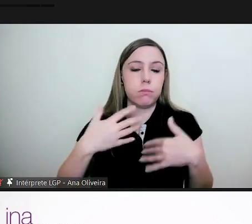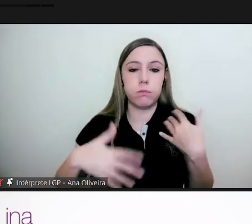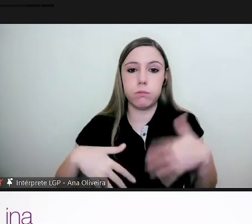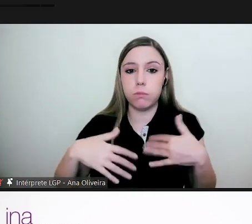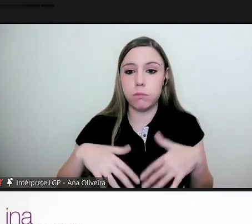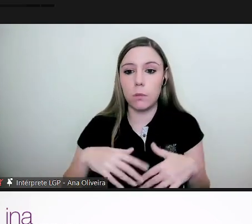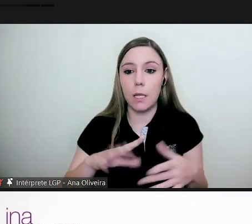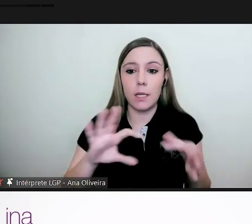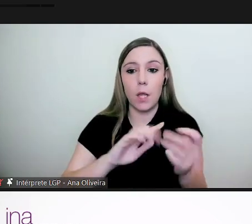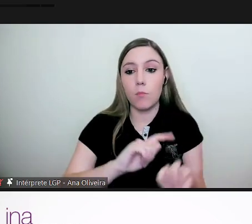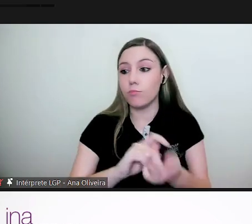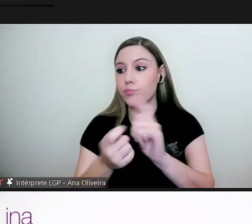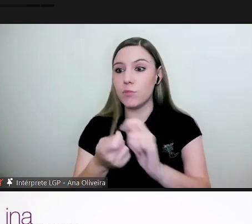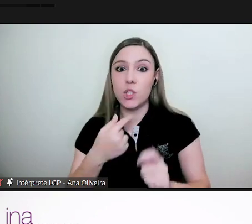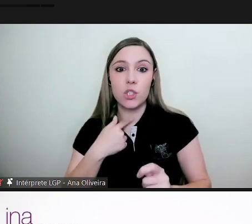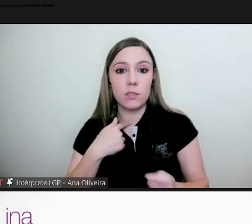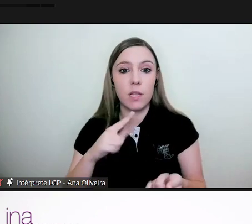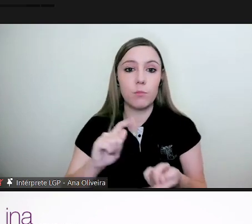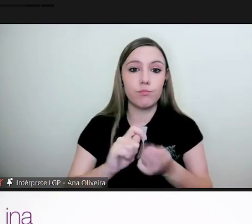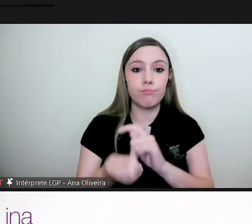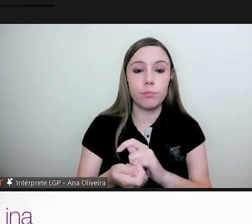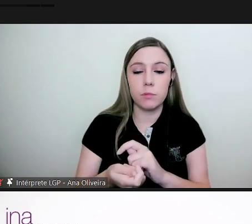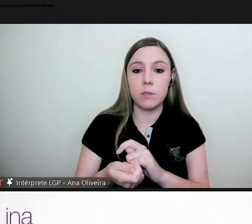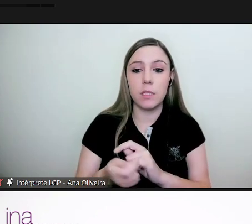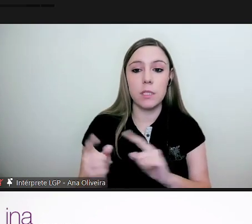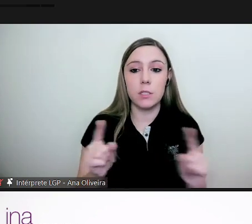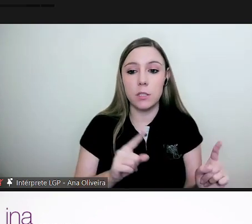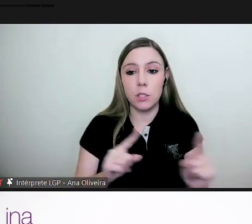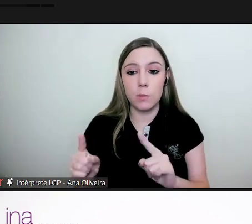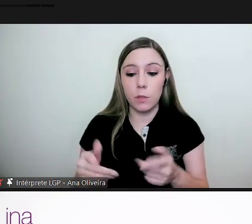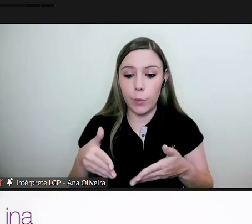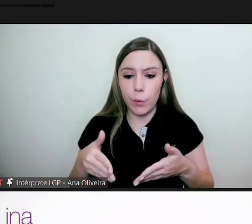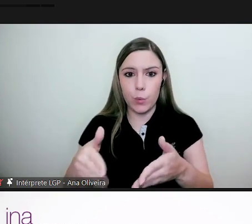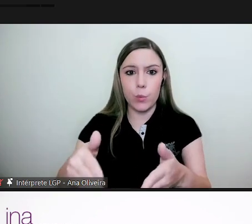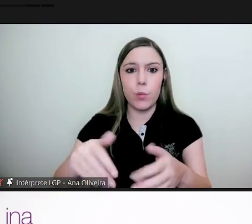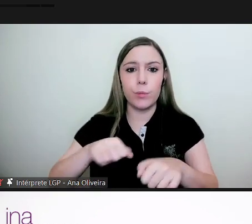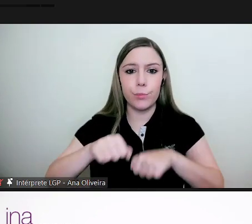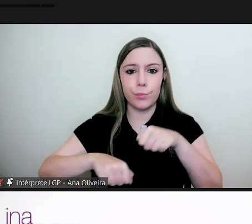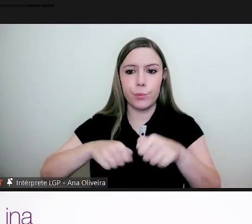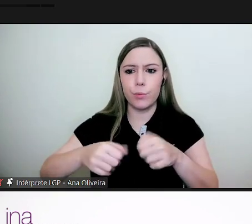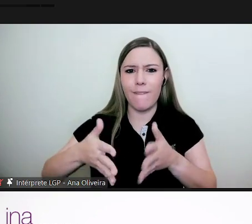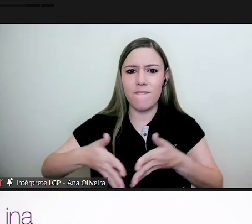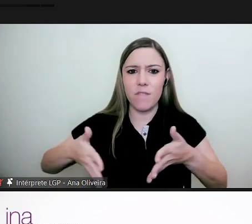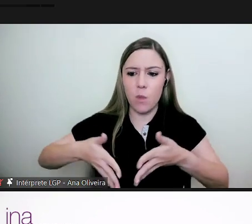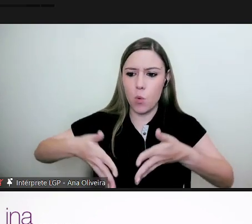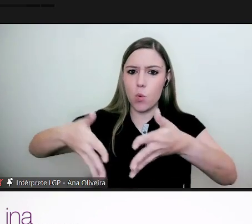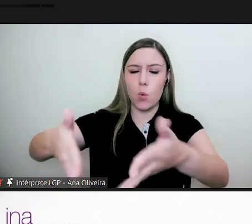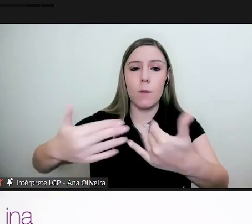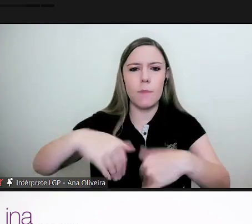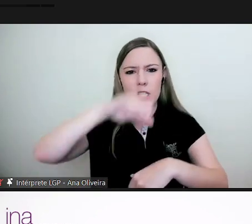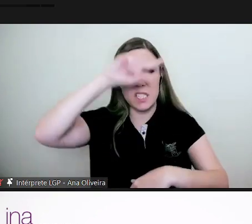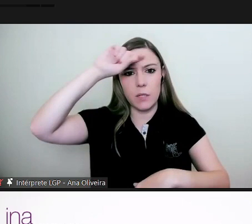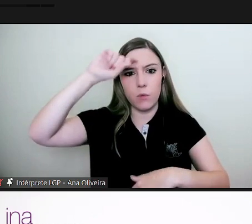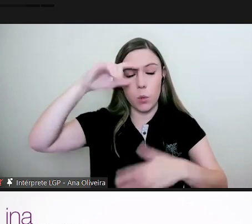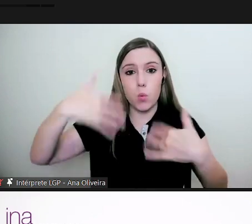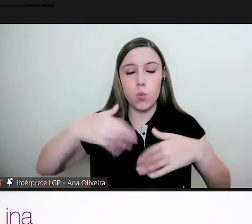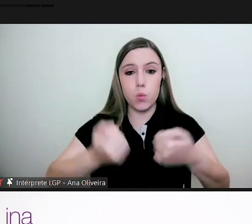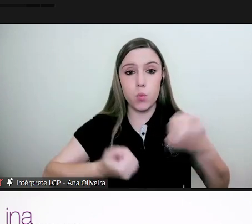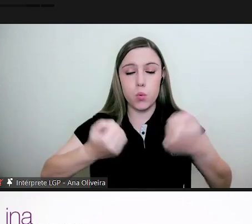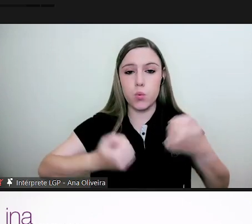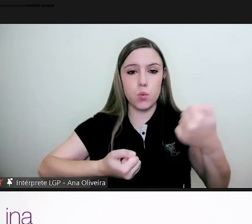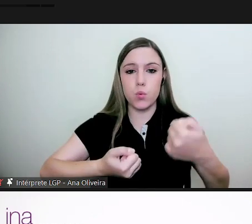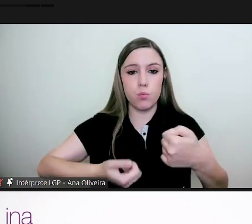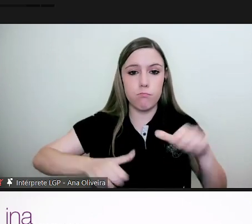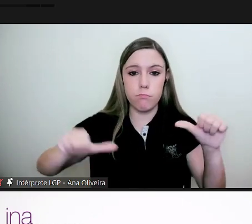mobilidade, com pistas, não é, de ciclovia enormes e com dificuldades acrescidas para o trânsito,